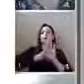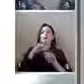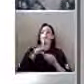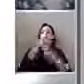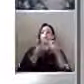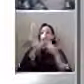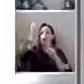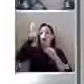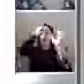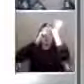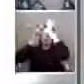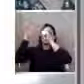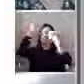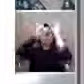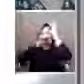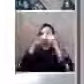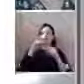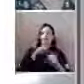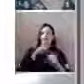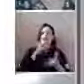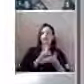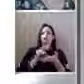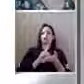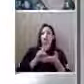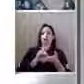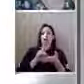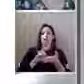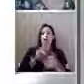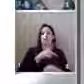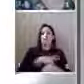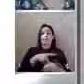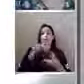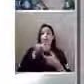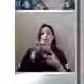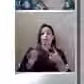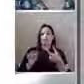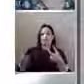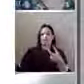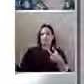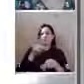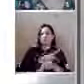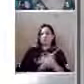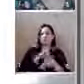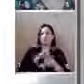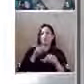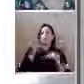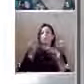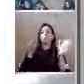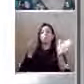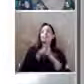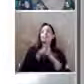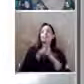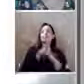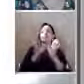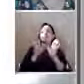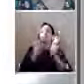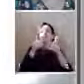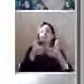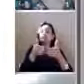a produção de dicionários pedagógicos, né, ou a lexicografia pedagógica, para algum suporte. Aí tem trabalhos